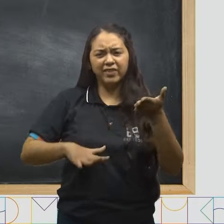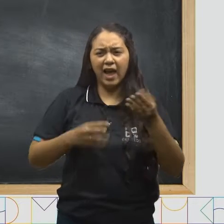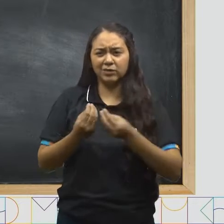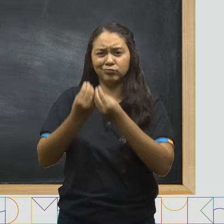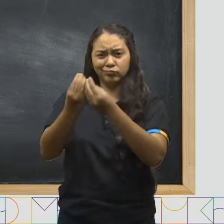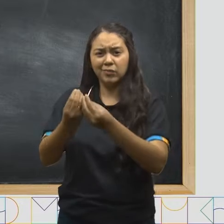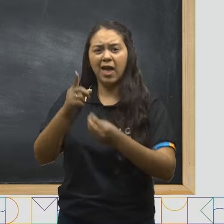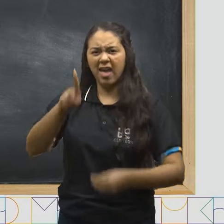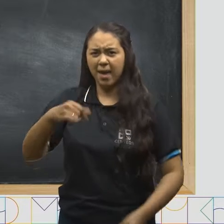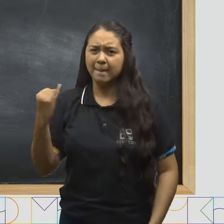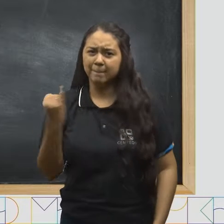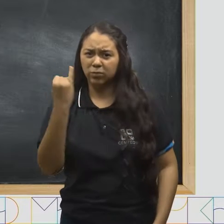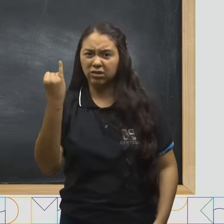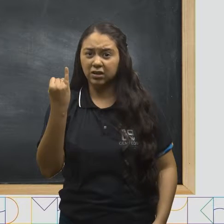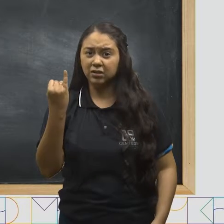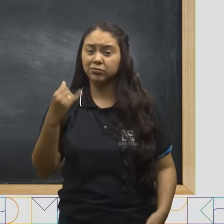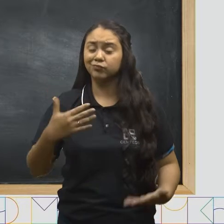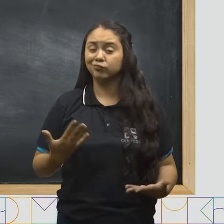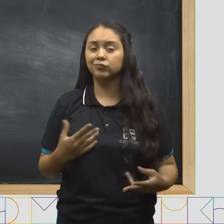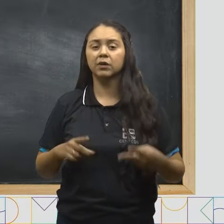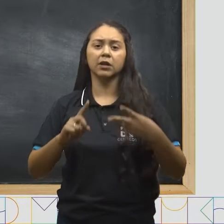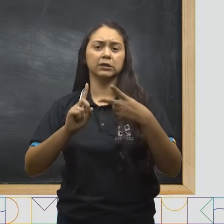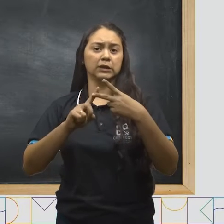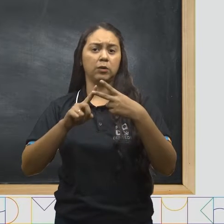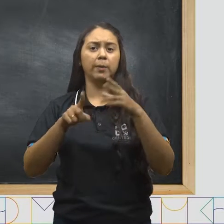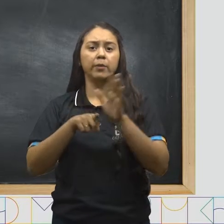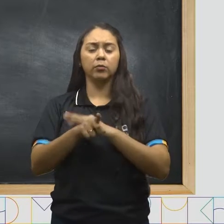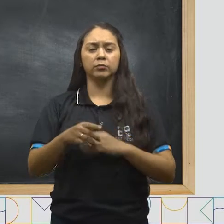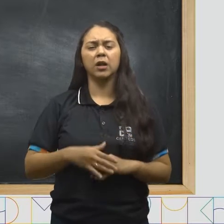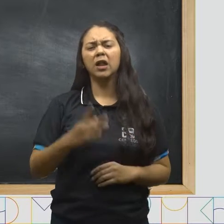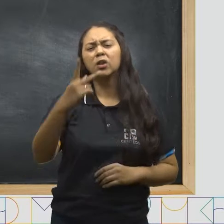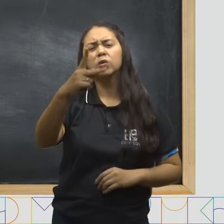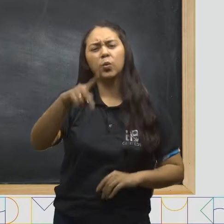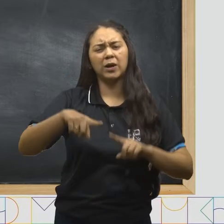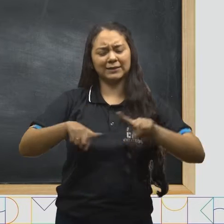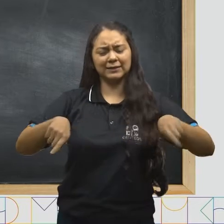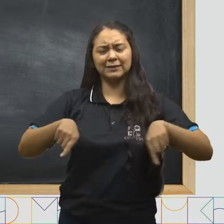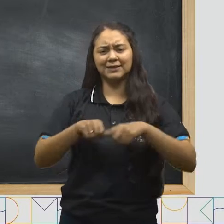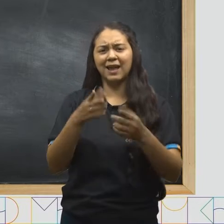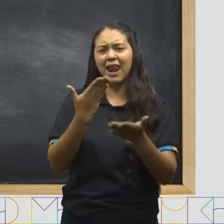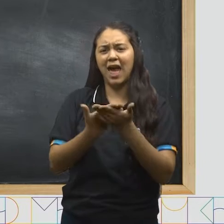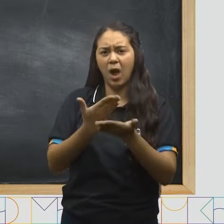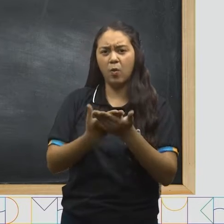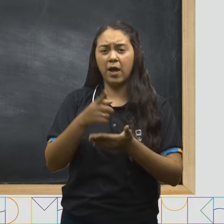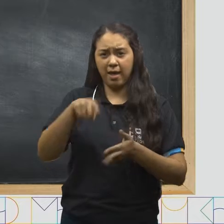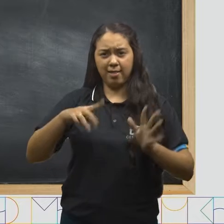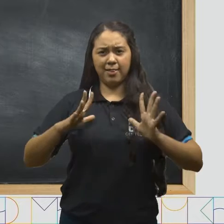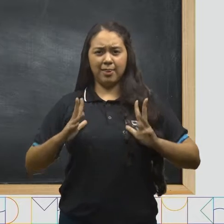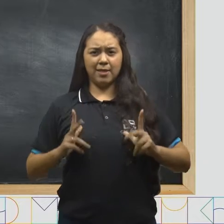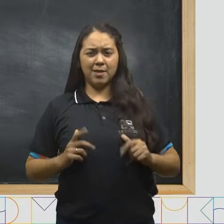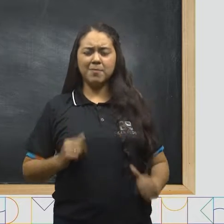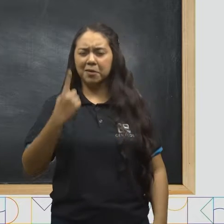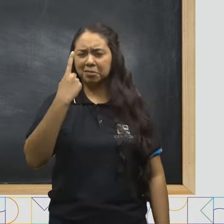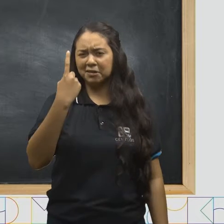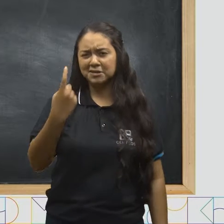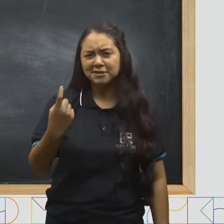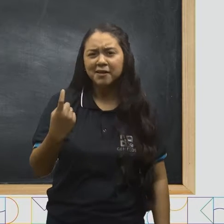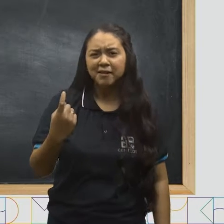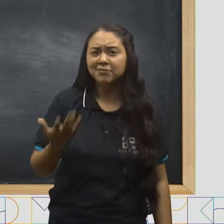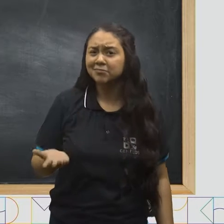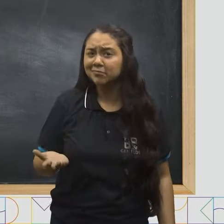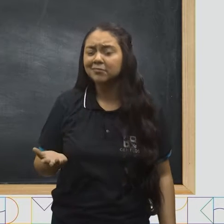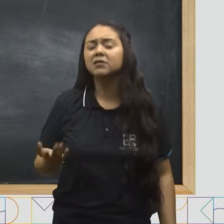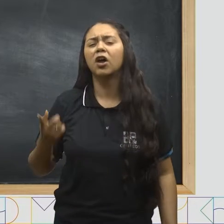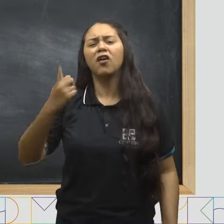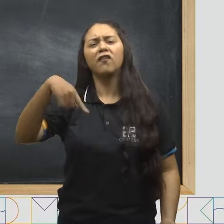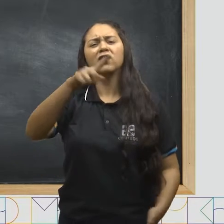importante? Segunda pergunta: sua sala de aula é limpa e atrativa?